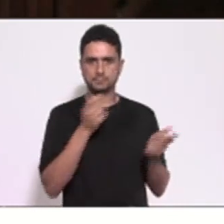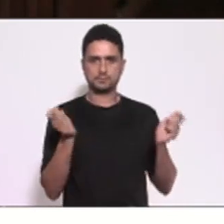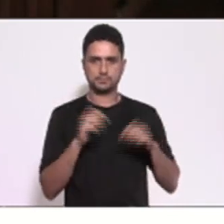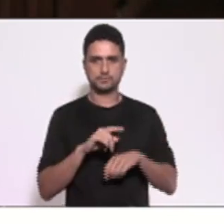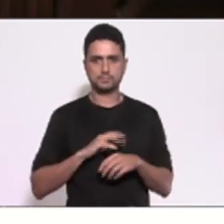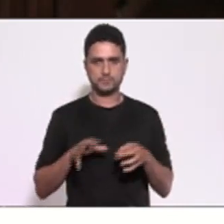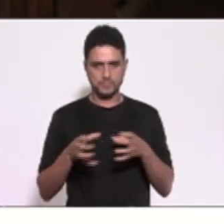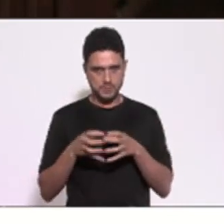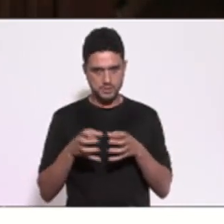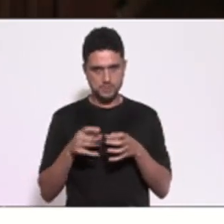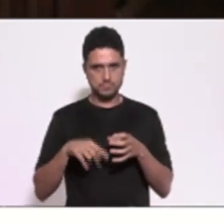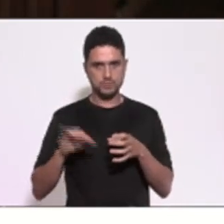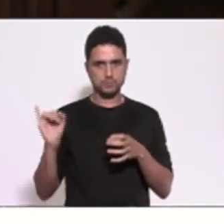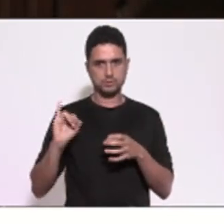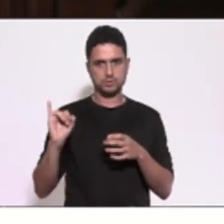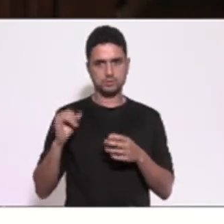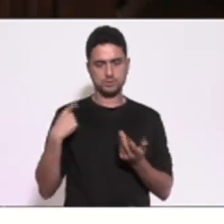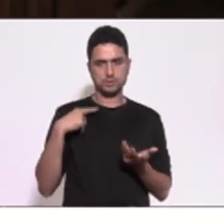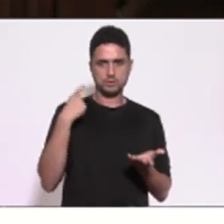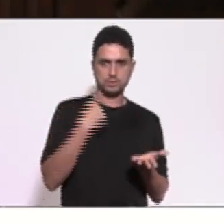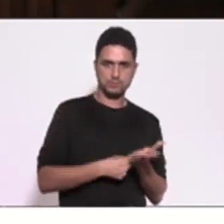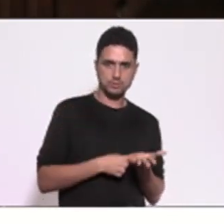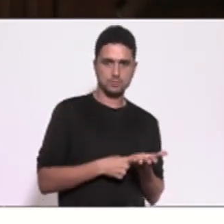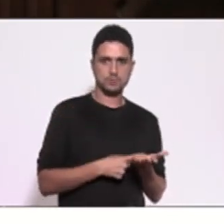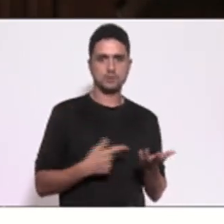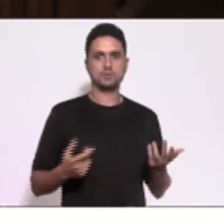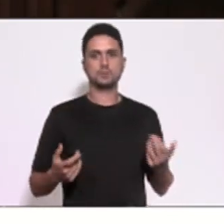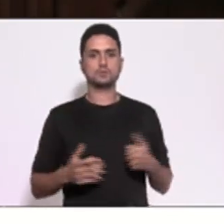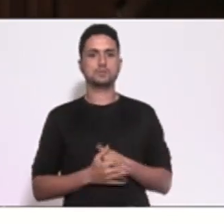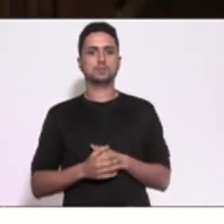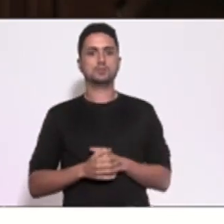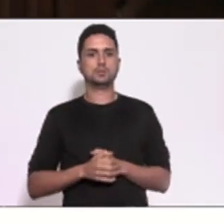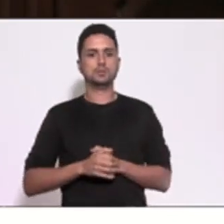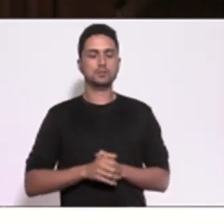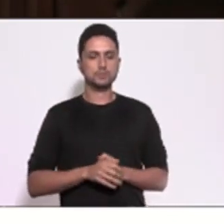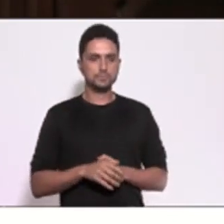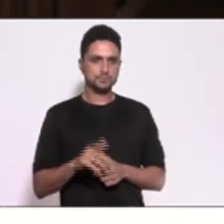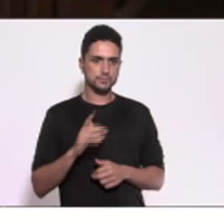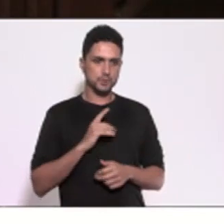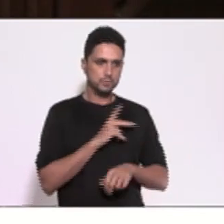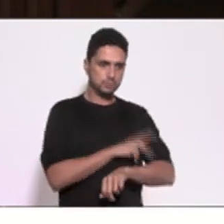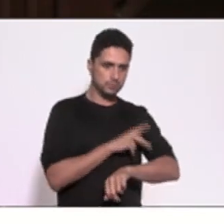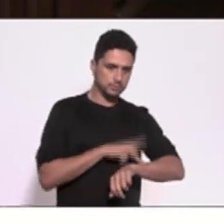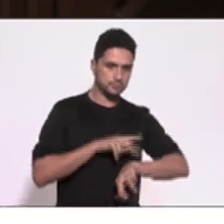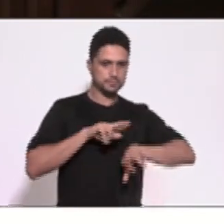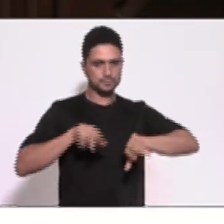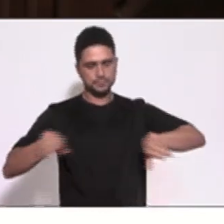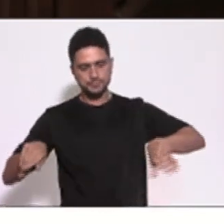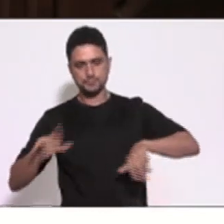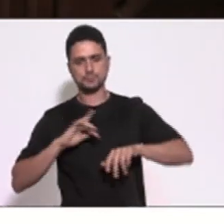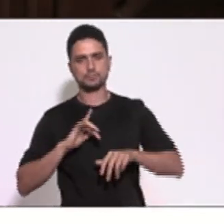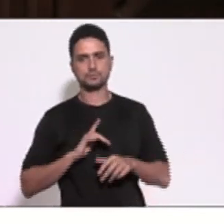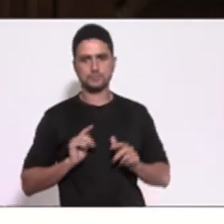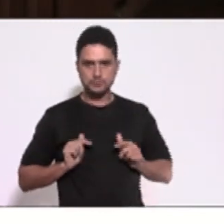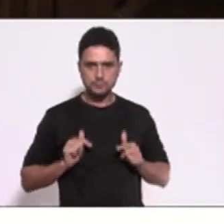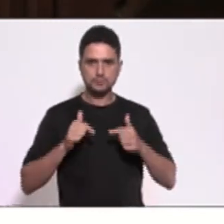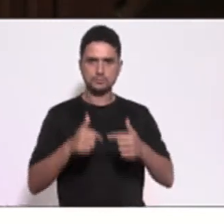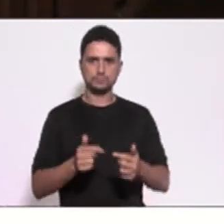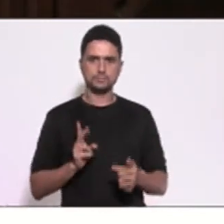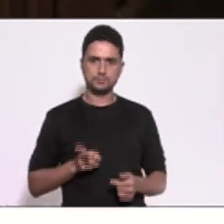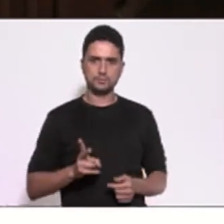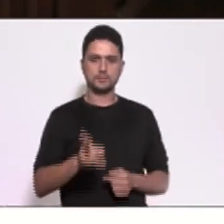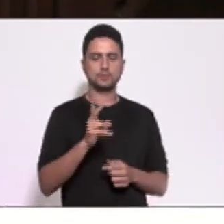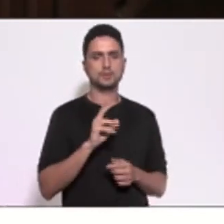uma mantenedora comprometida com a educação, com a gestão pedagógica diferenciada, com o avanço da